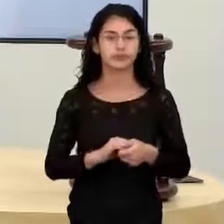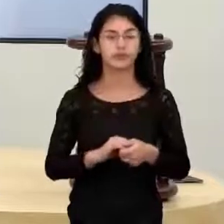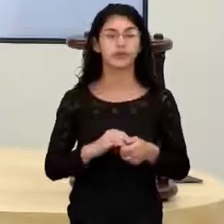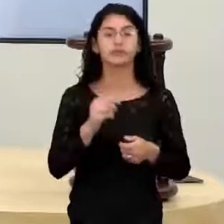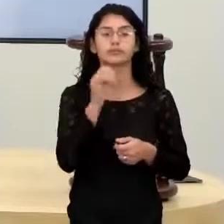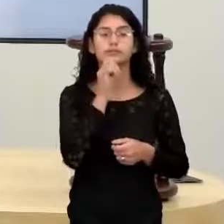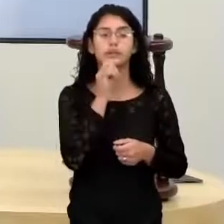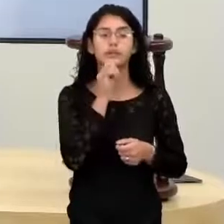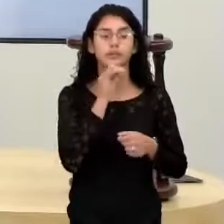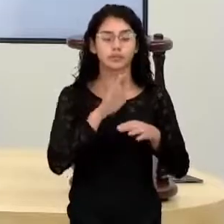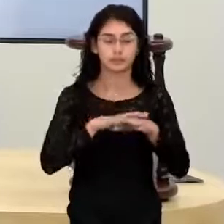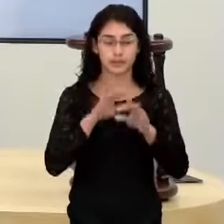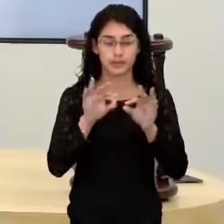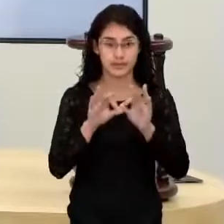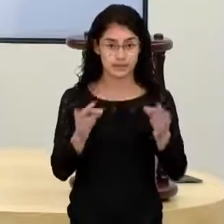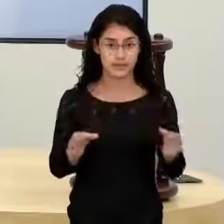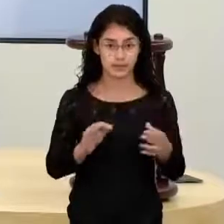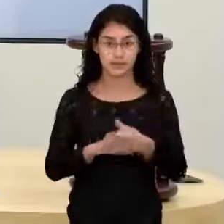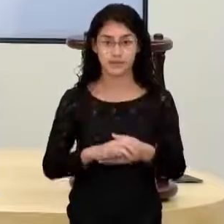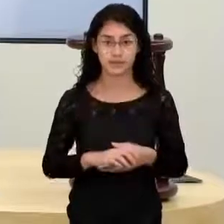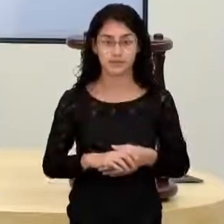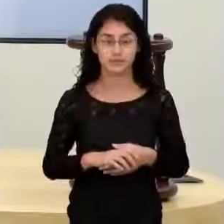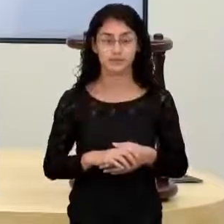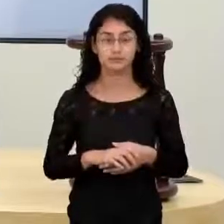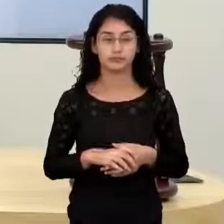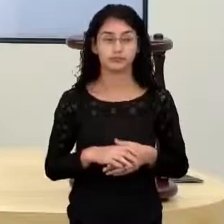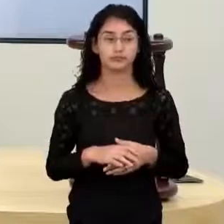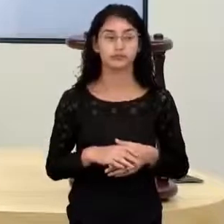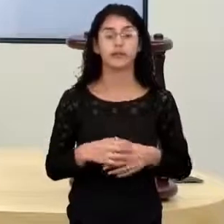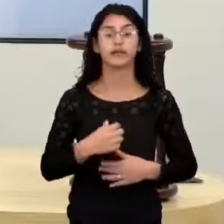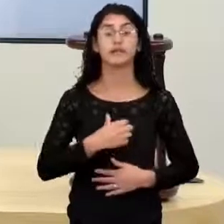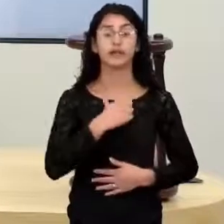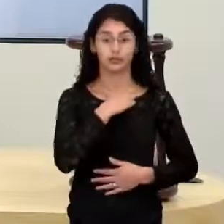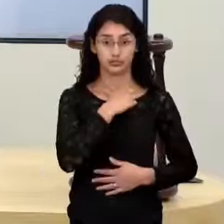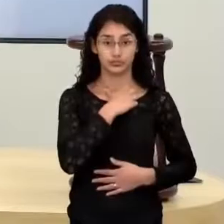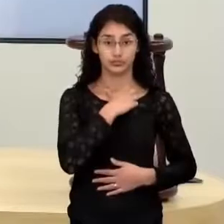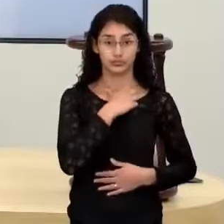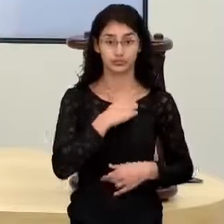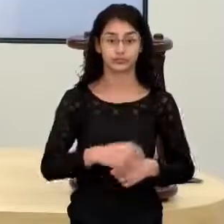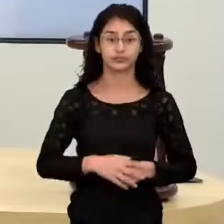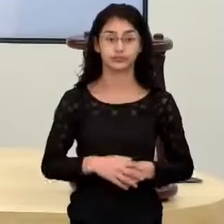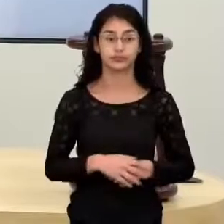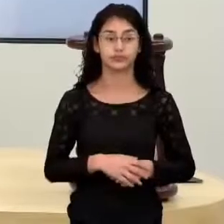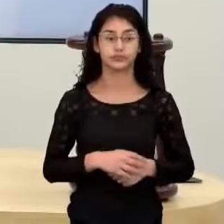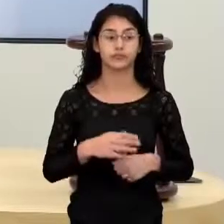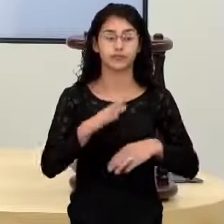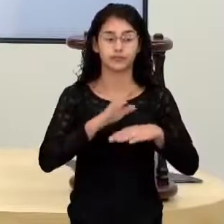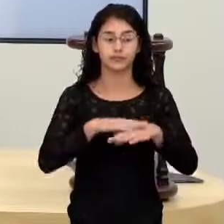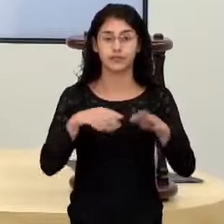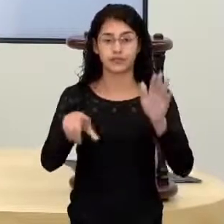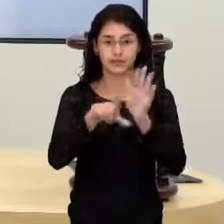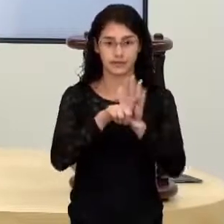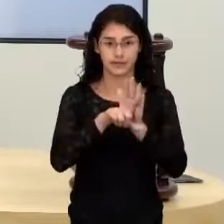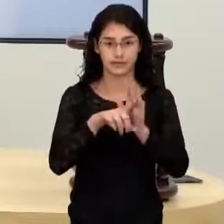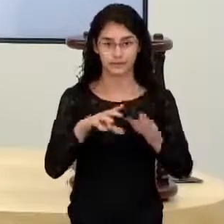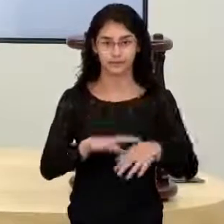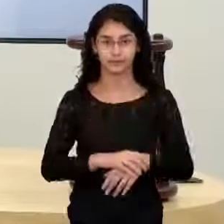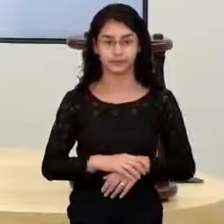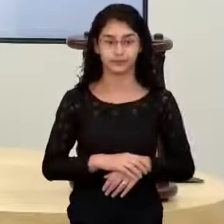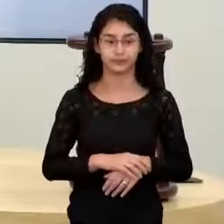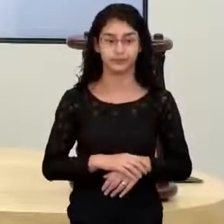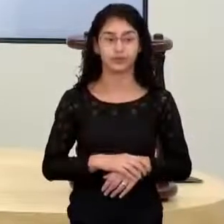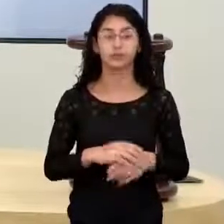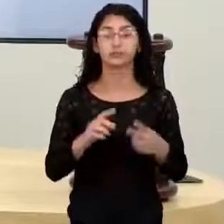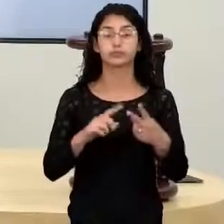mais prática, olha só, executivo executa as leis. O